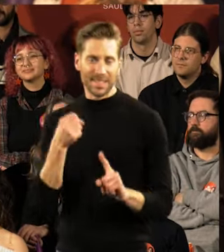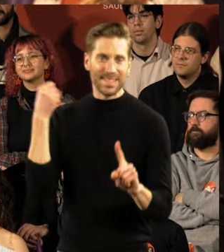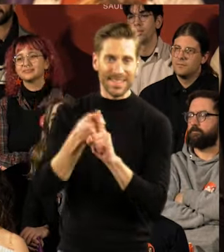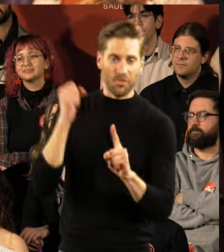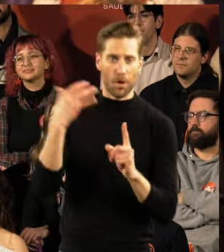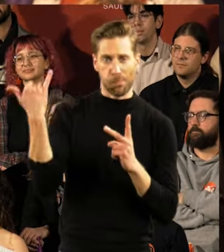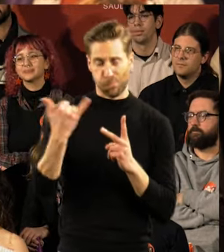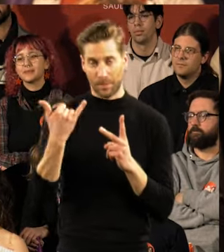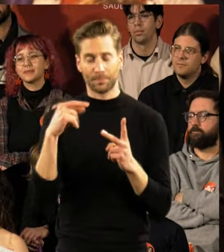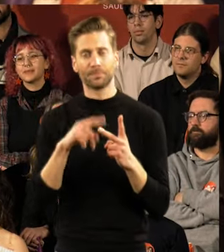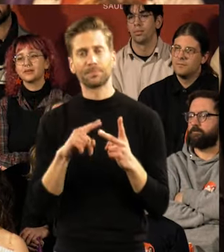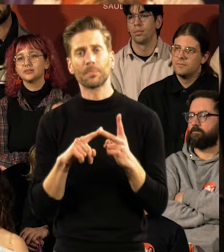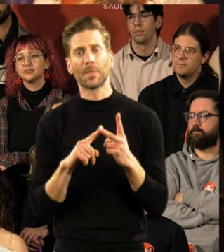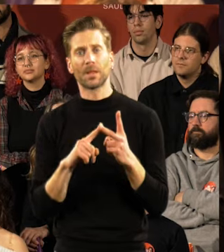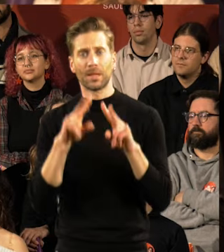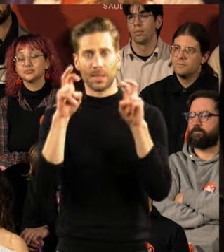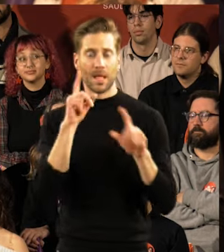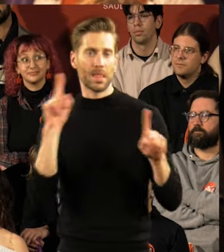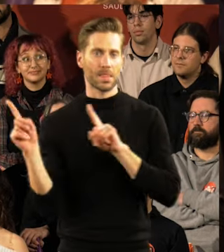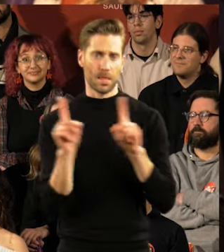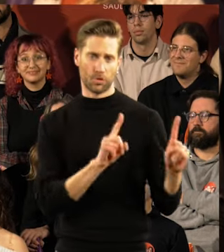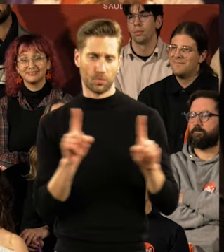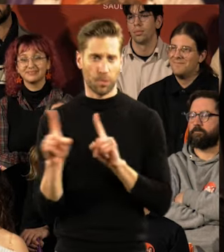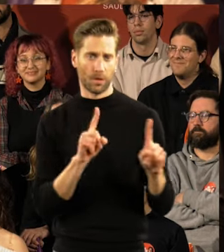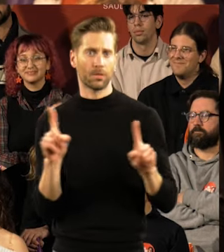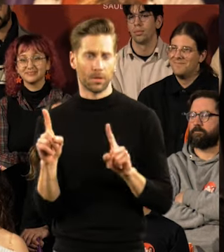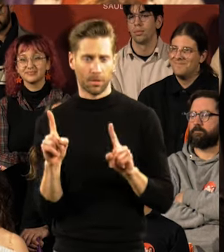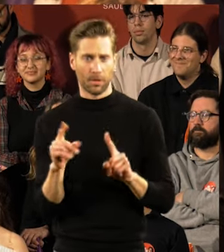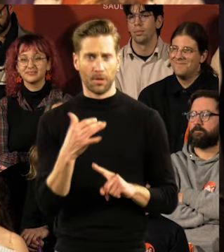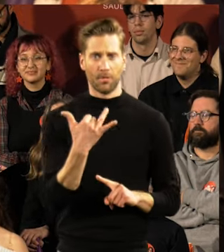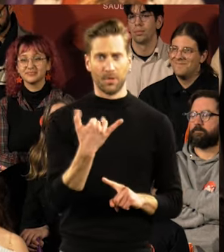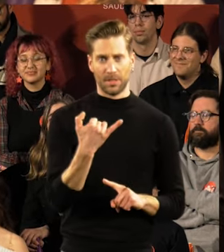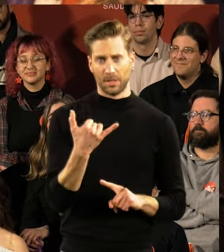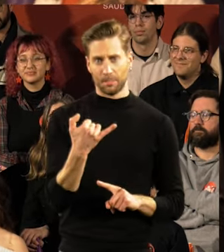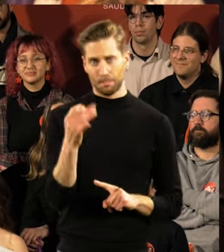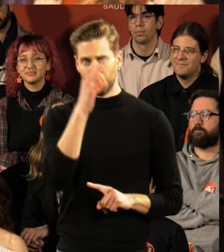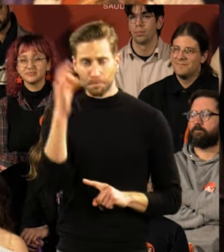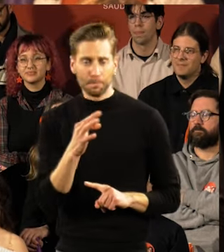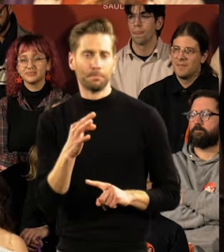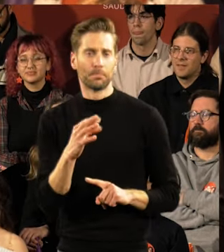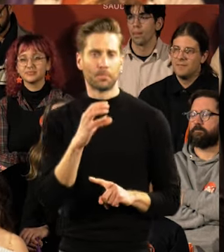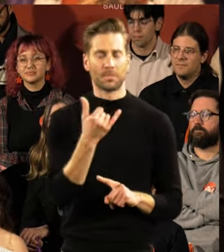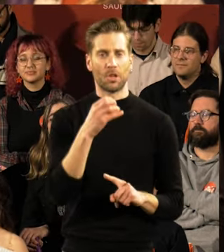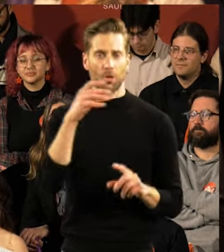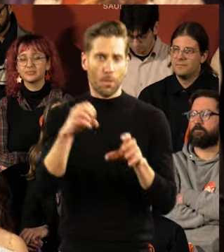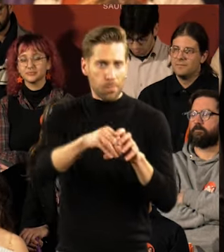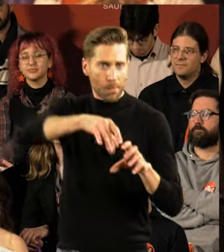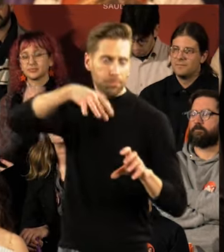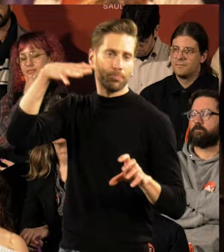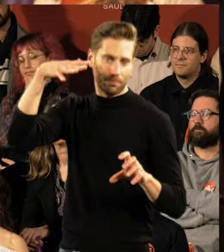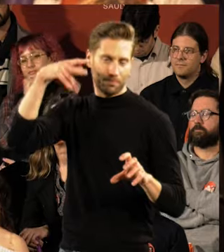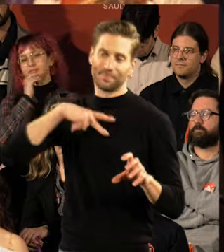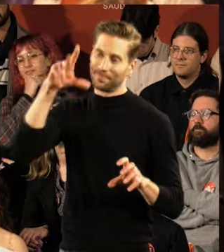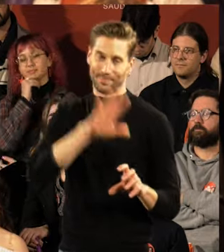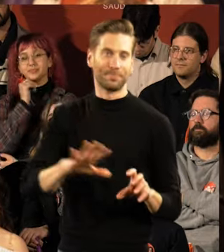pela frente são os transportes, que representam 25% dos gases com efeito de estufa em Portugal. E para isso